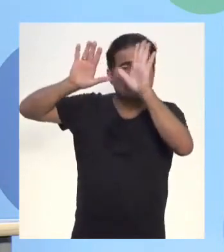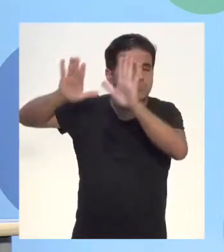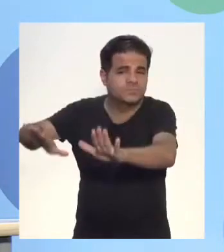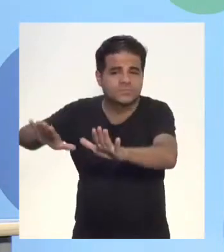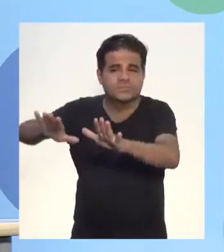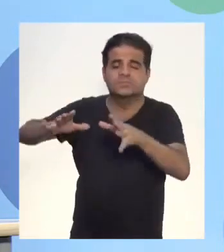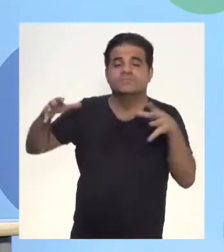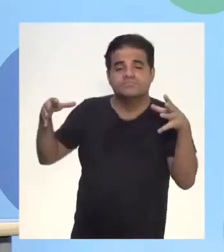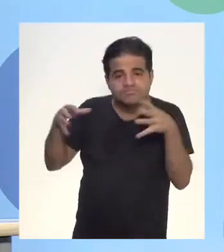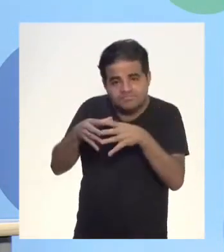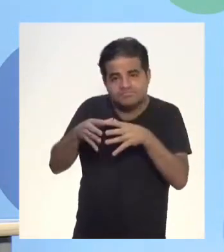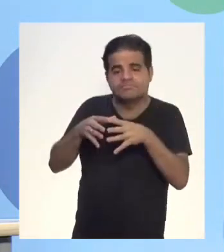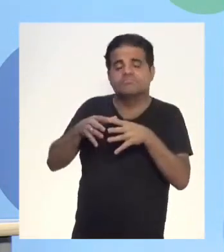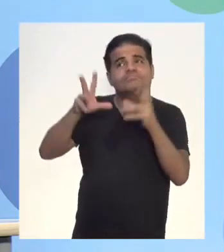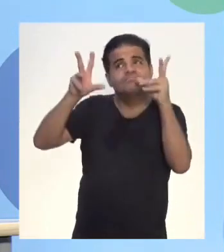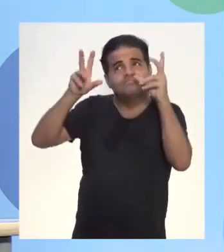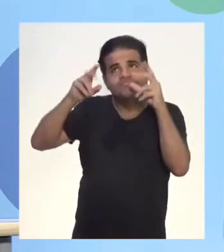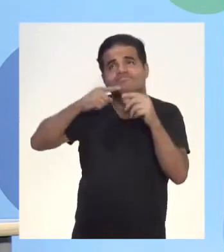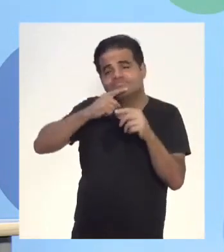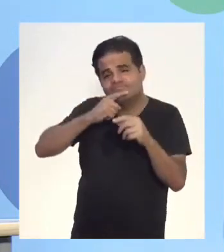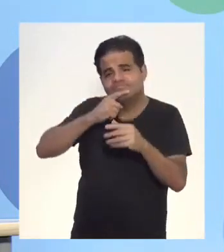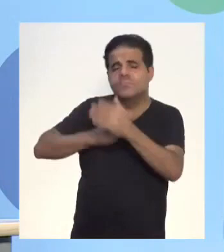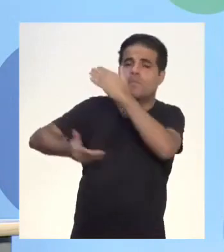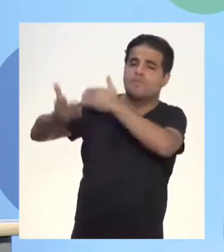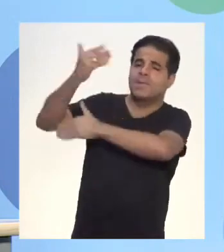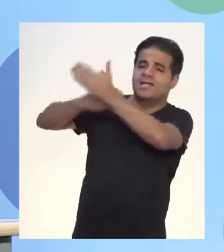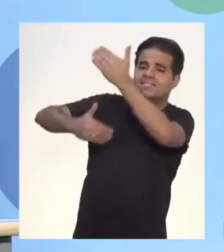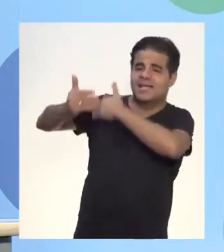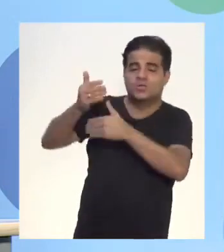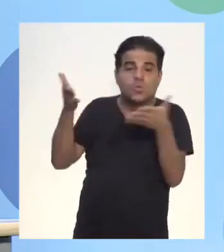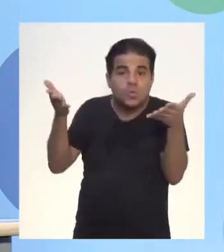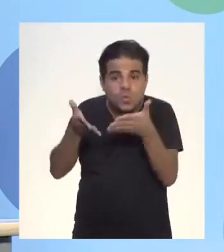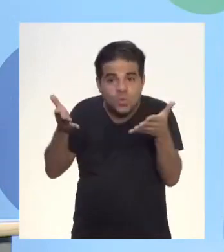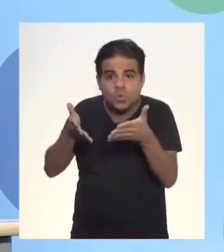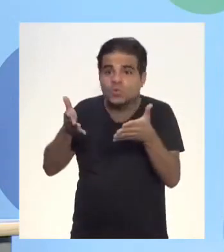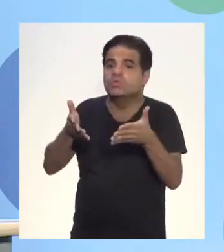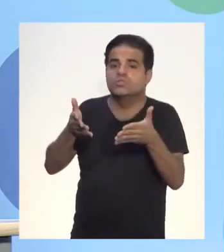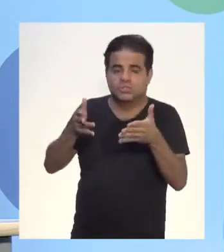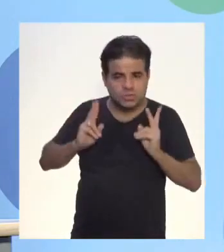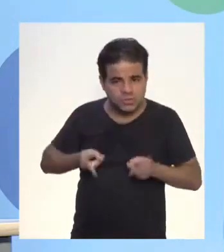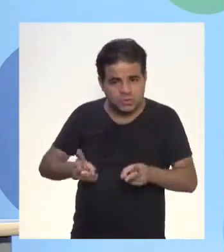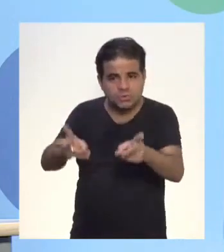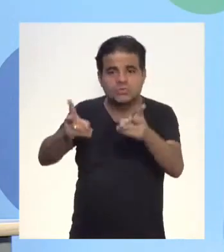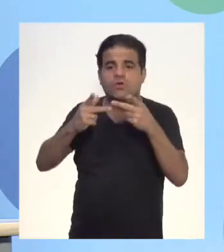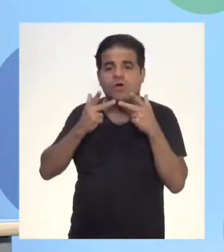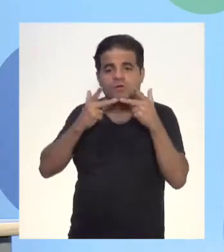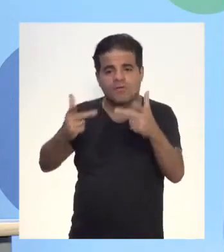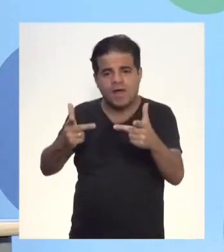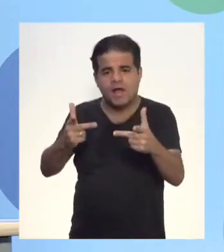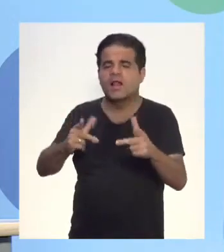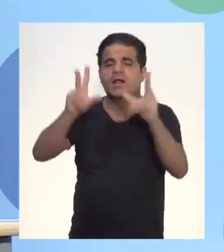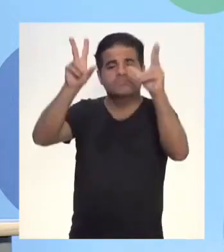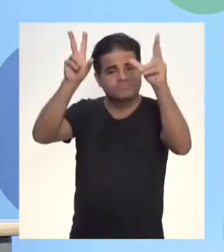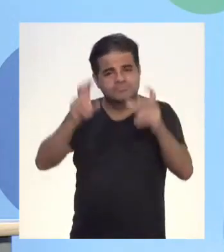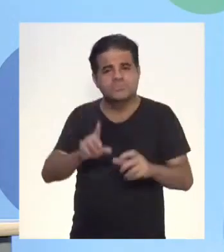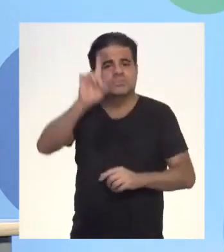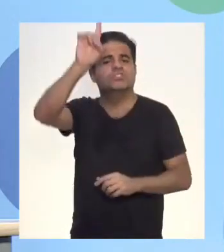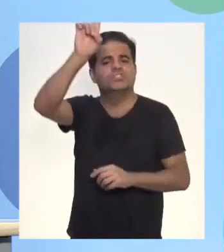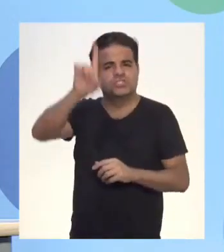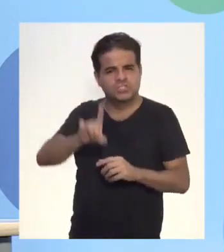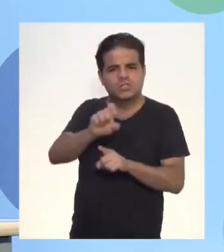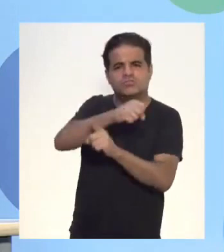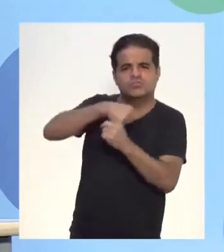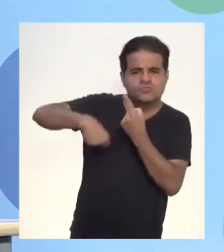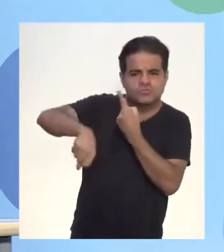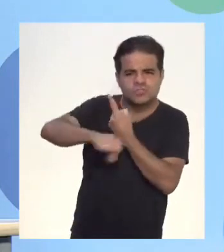né, para situações em que ficaram no passado. Hoje, constitucionalmente, né, Fabi, quando a gente fala em direitos